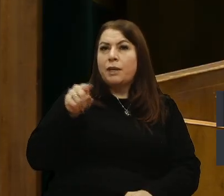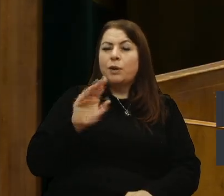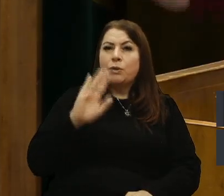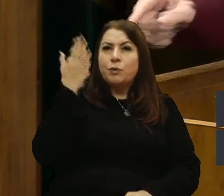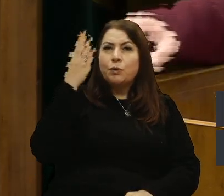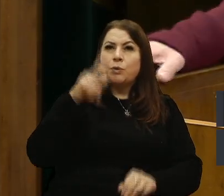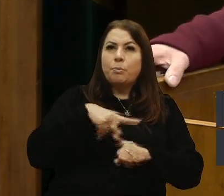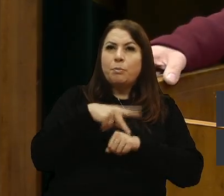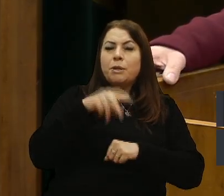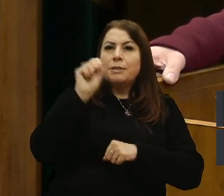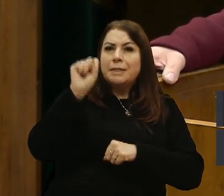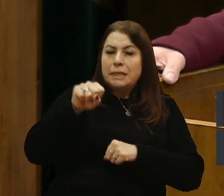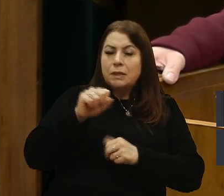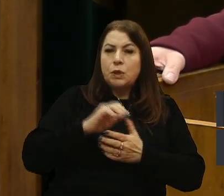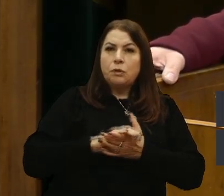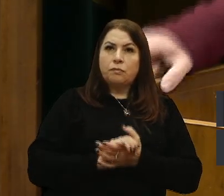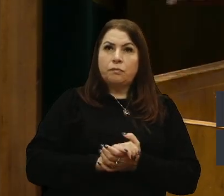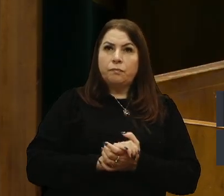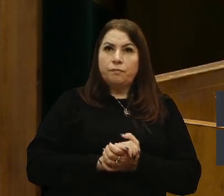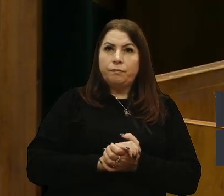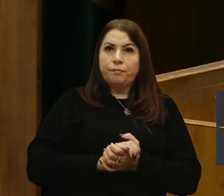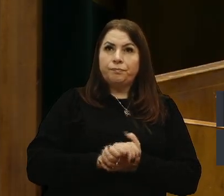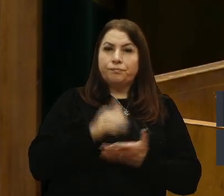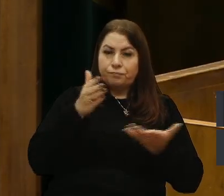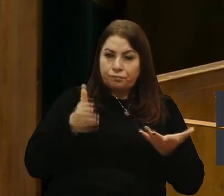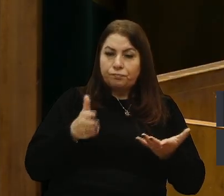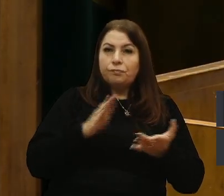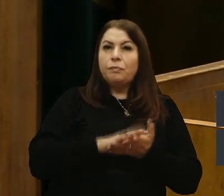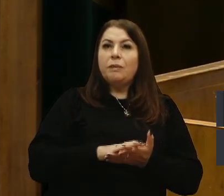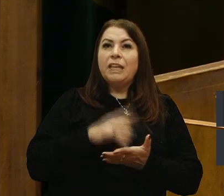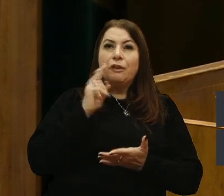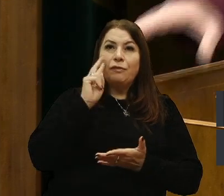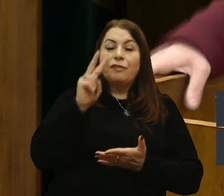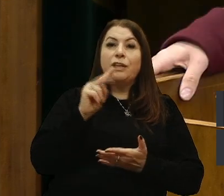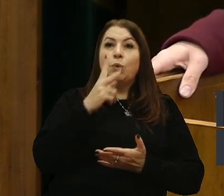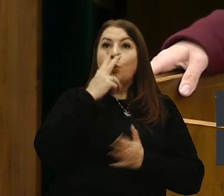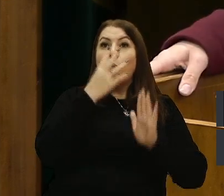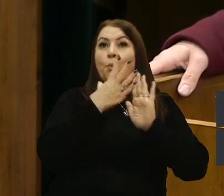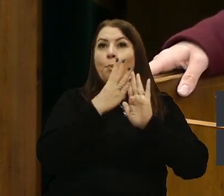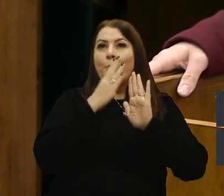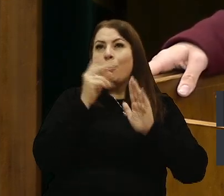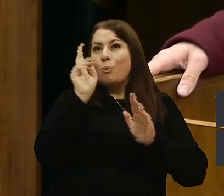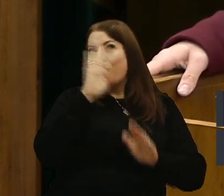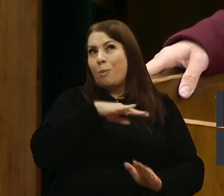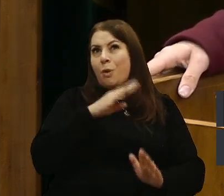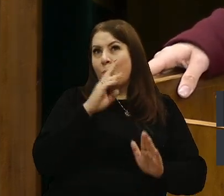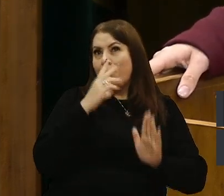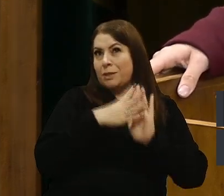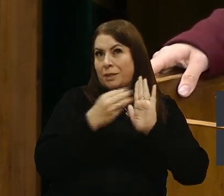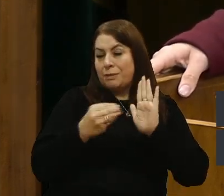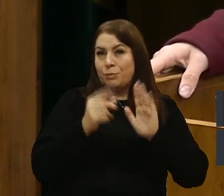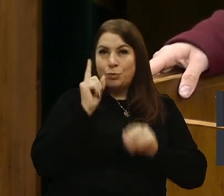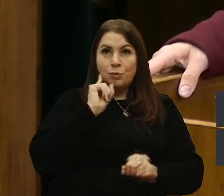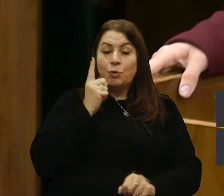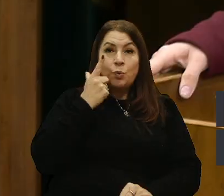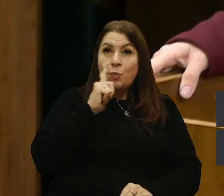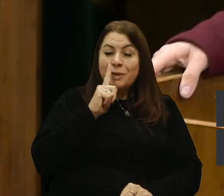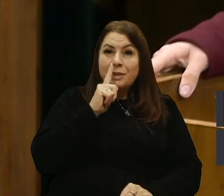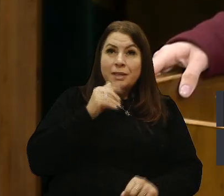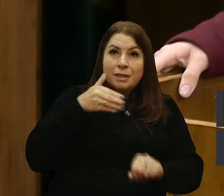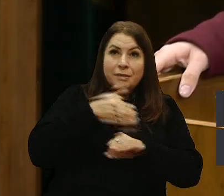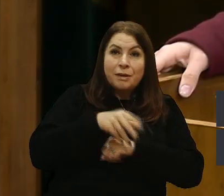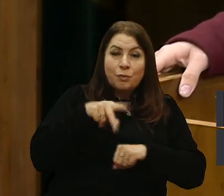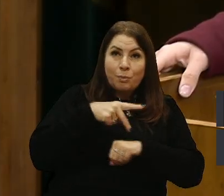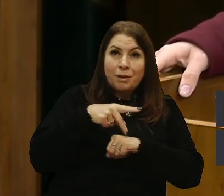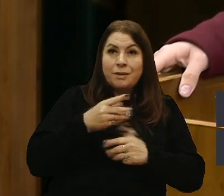da pátria, sim. E agora a gente vê um mau exemplo dos Estados Unidos, que tem gente que não consegue entrar no